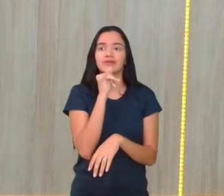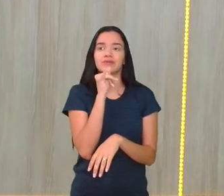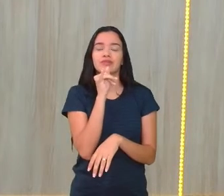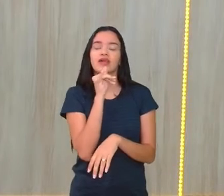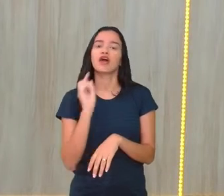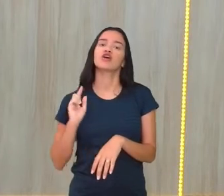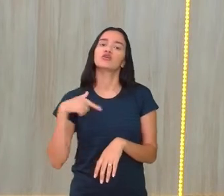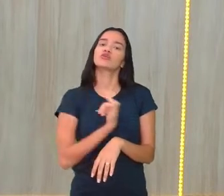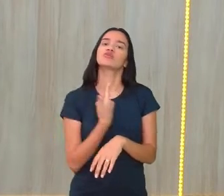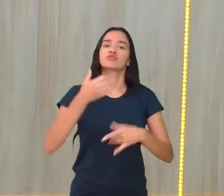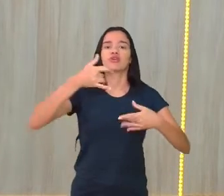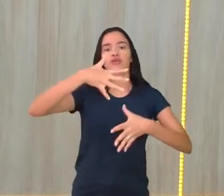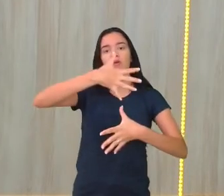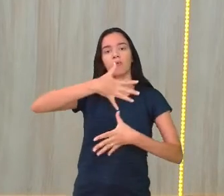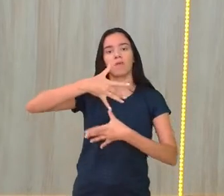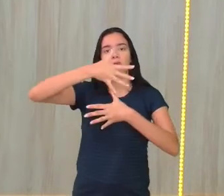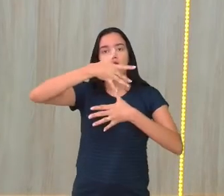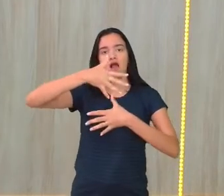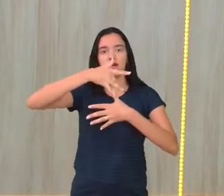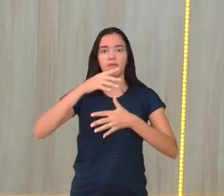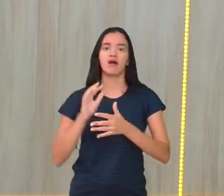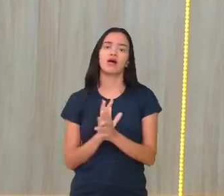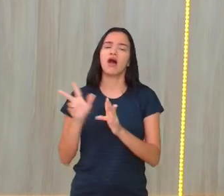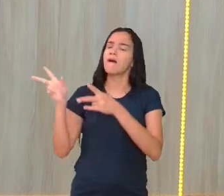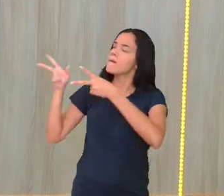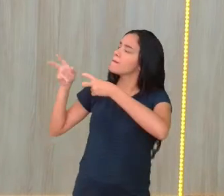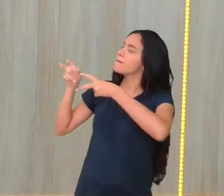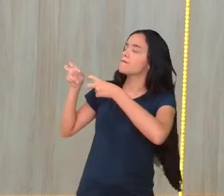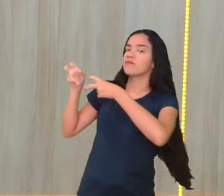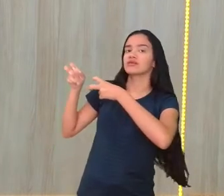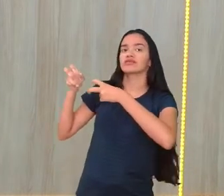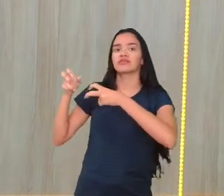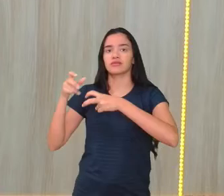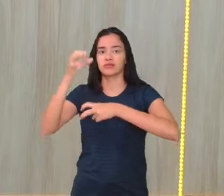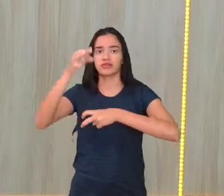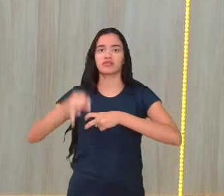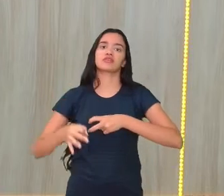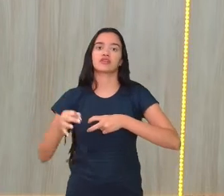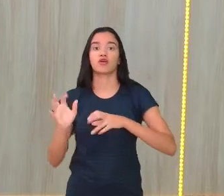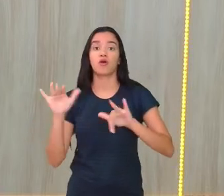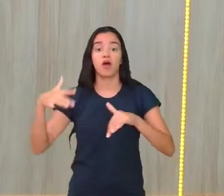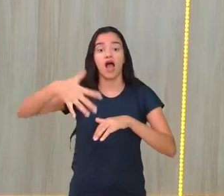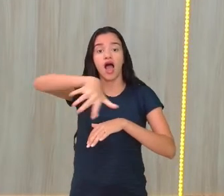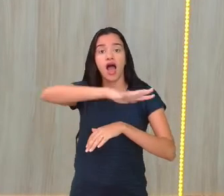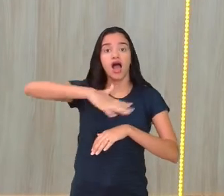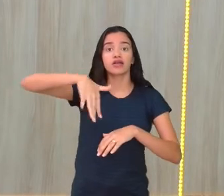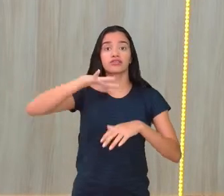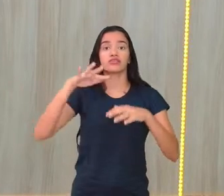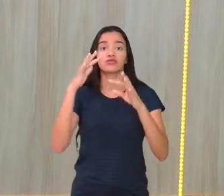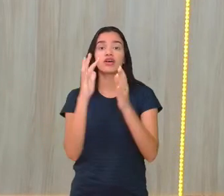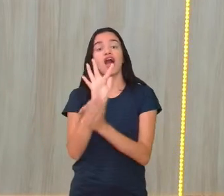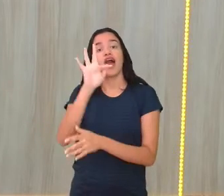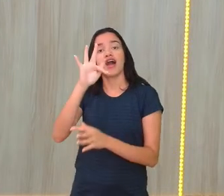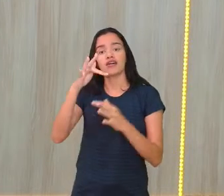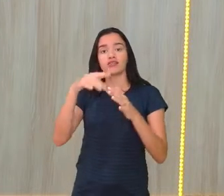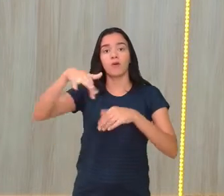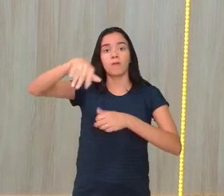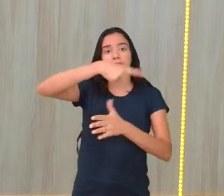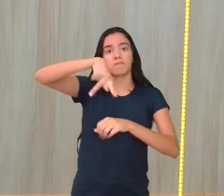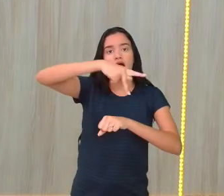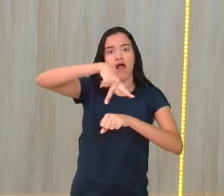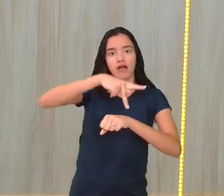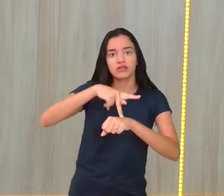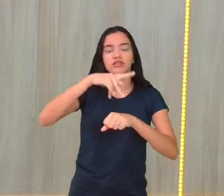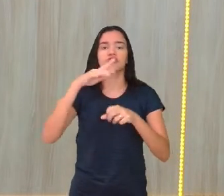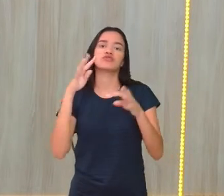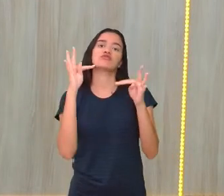aqui a gente tem um mapa, ó, observa o mapa, certo? Aqui, ó, a região da Fenícia, com